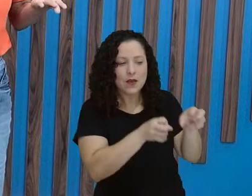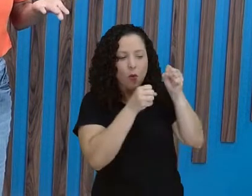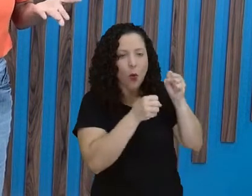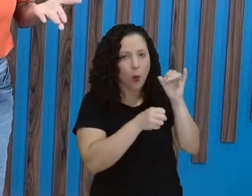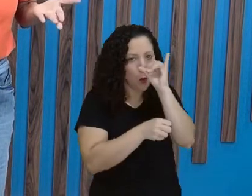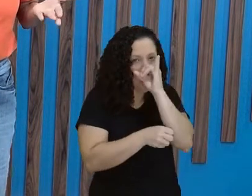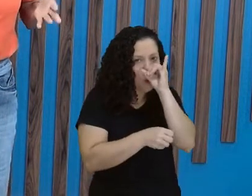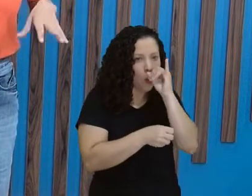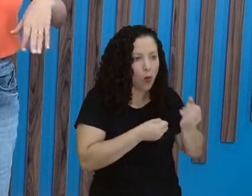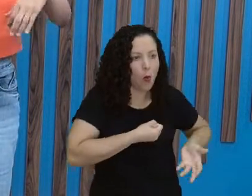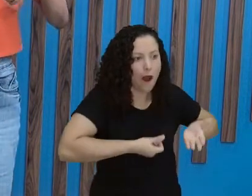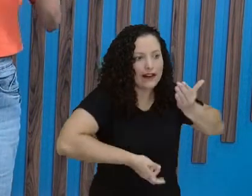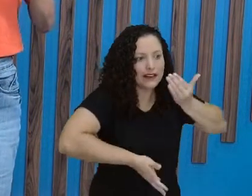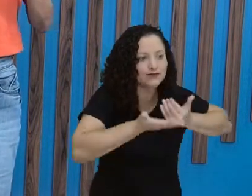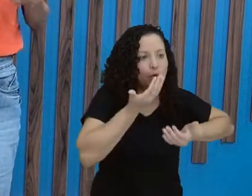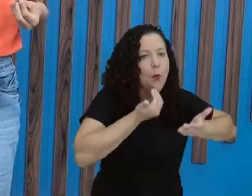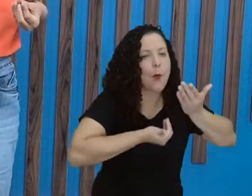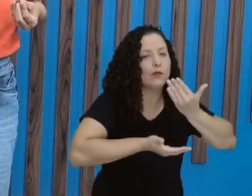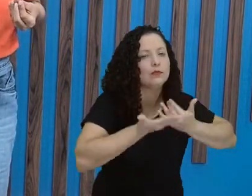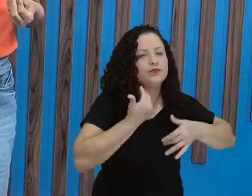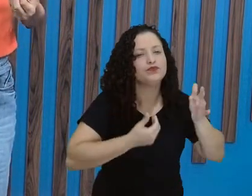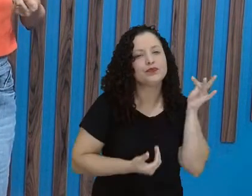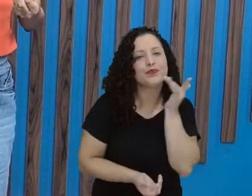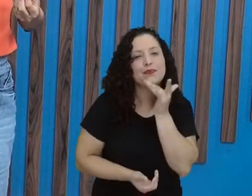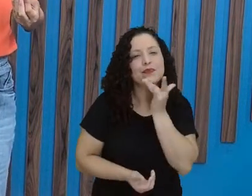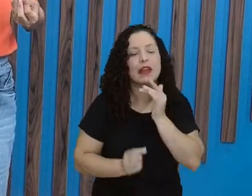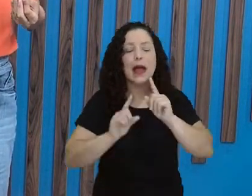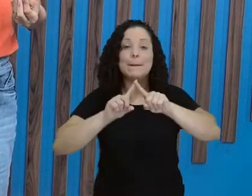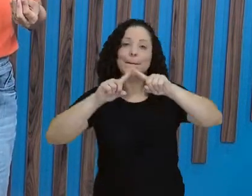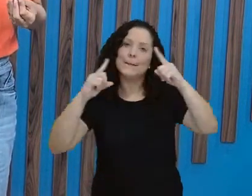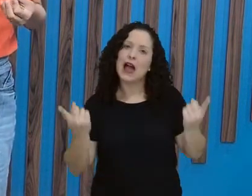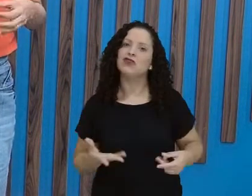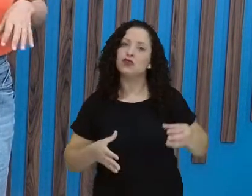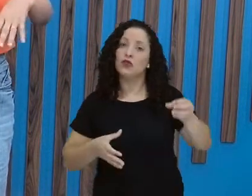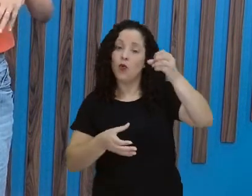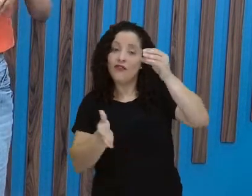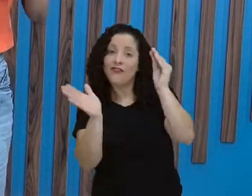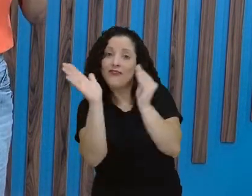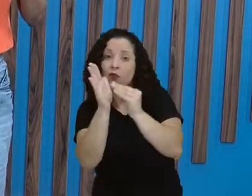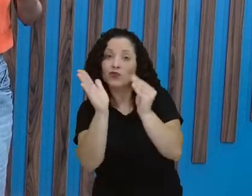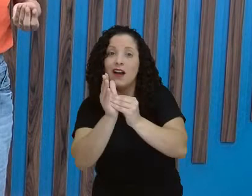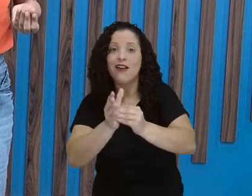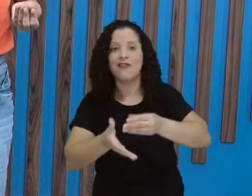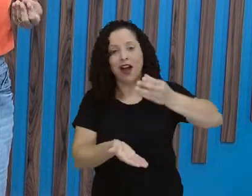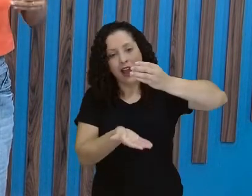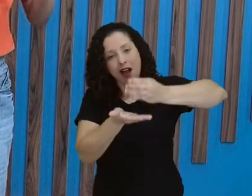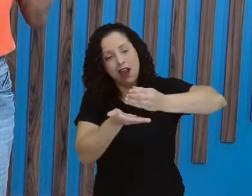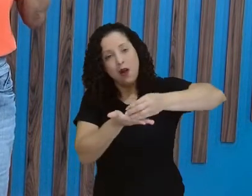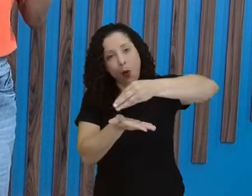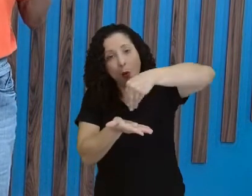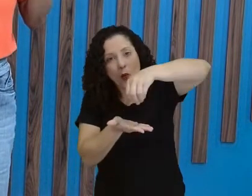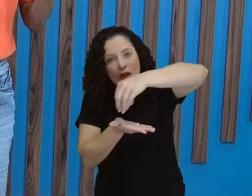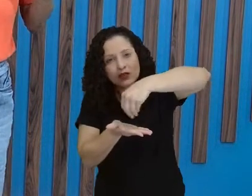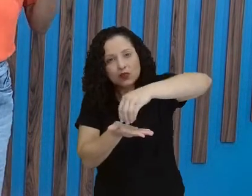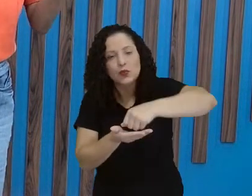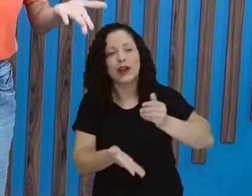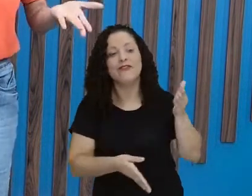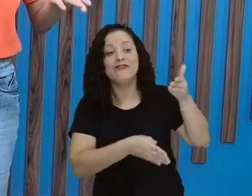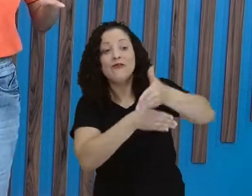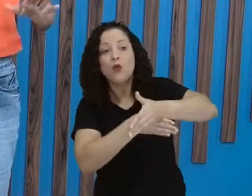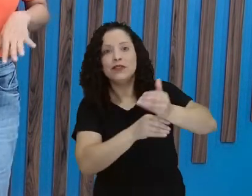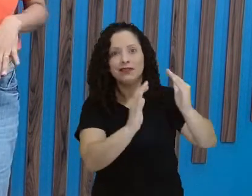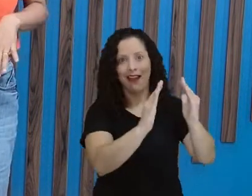logo em seguida, ele ainda precisando do açúcar, não é? com aquele resfriado, ele foi na casa do